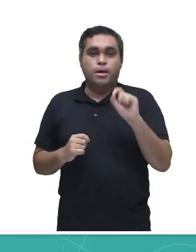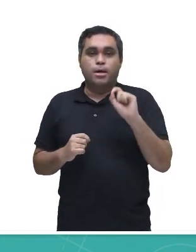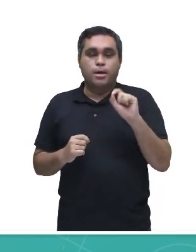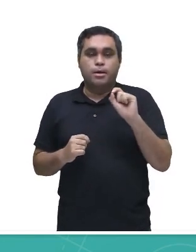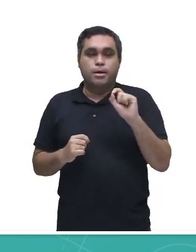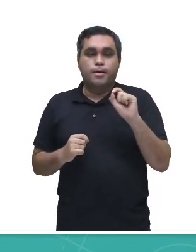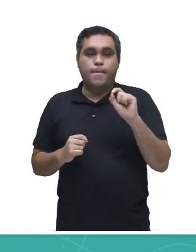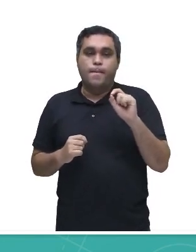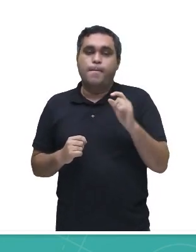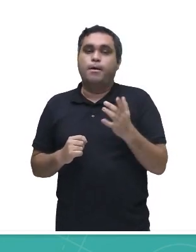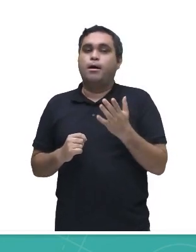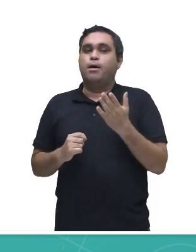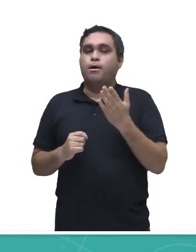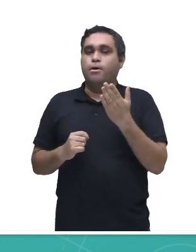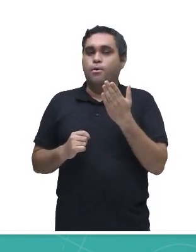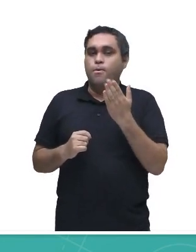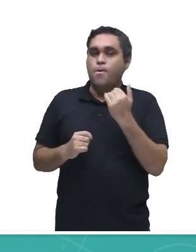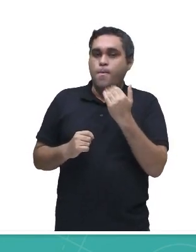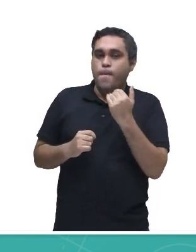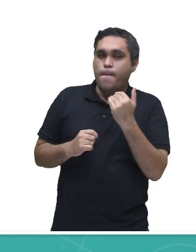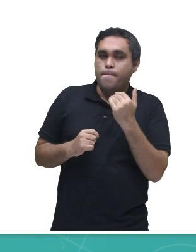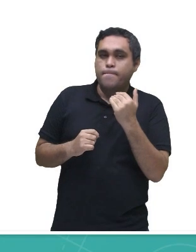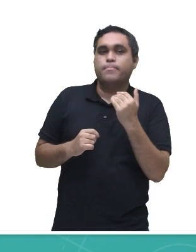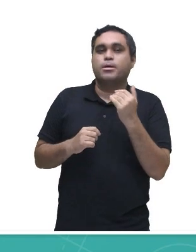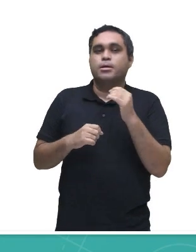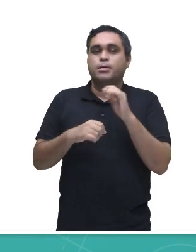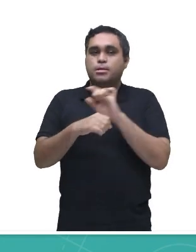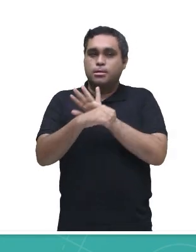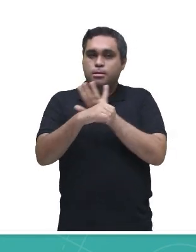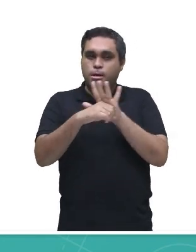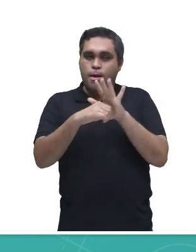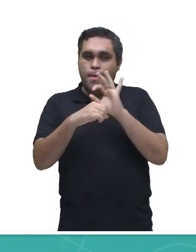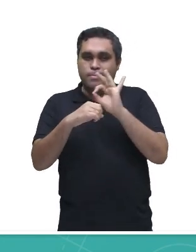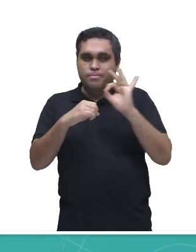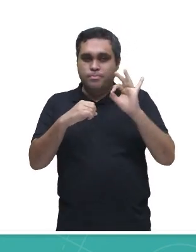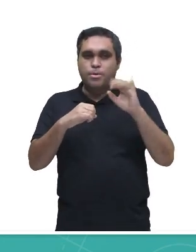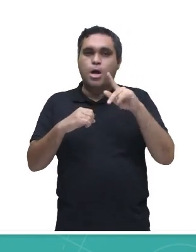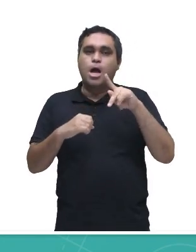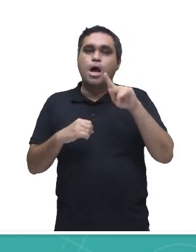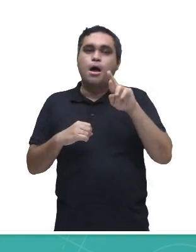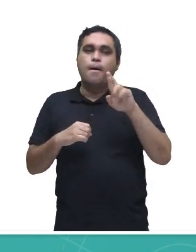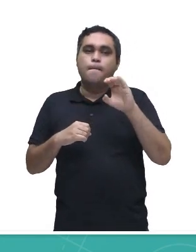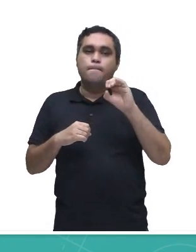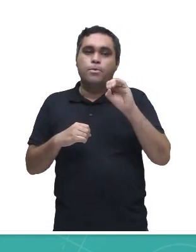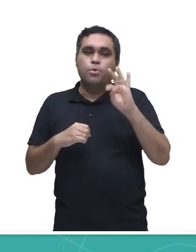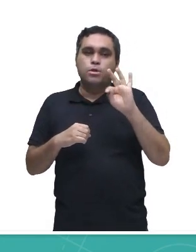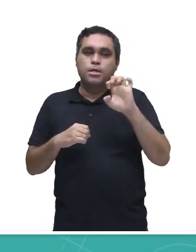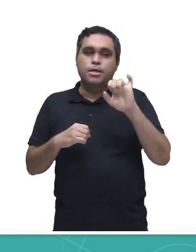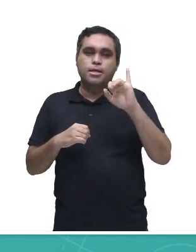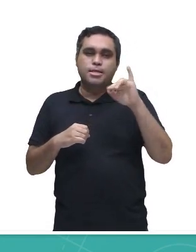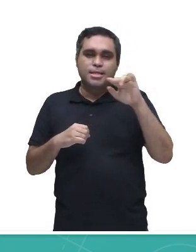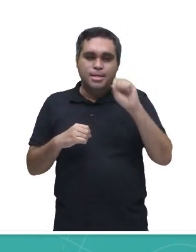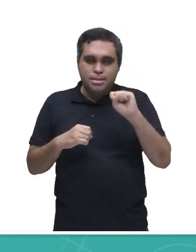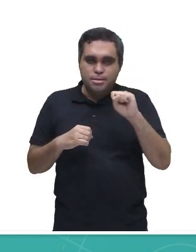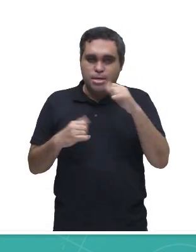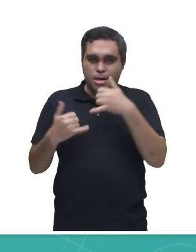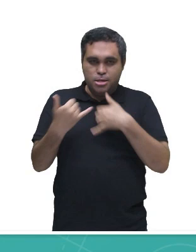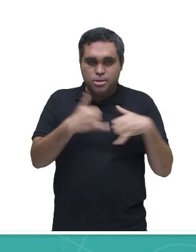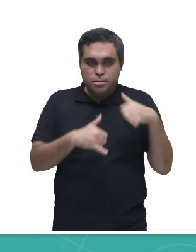ver daqui a pouco, diferencia os tipos de retículo. Mas o que você precisa saber é que os ribossomos eles são